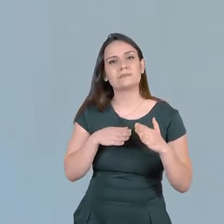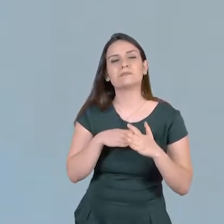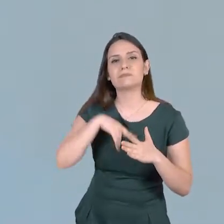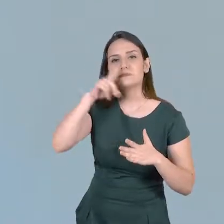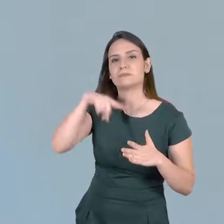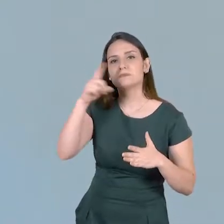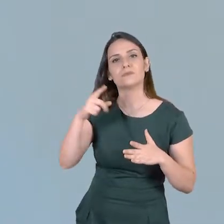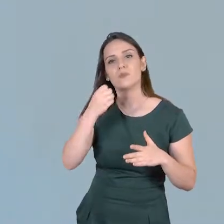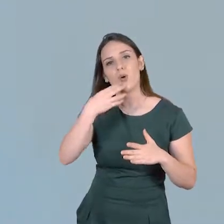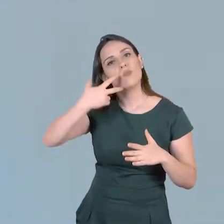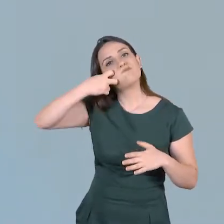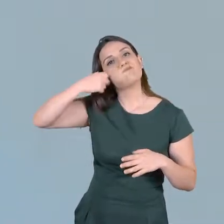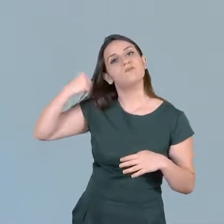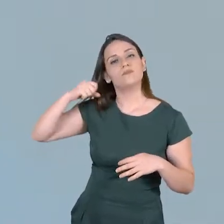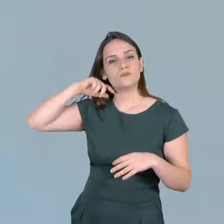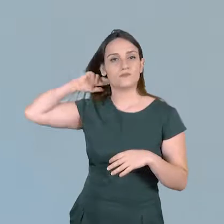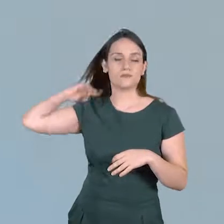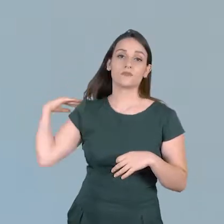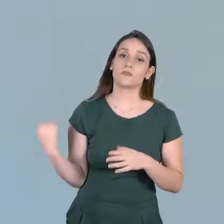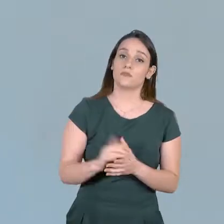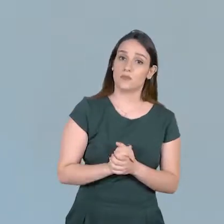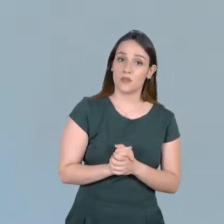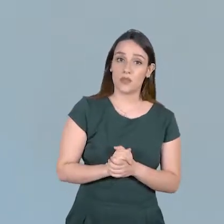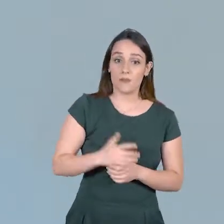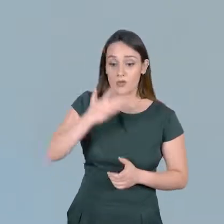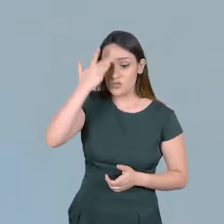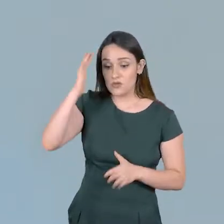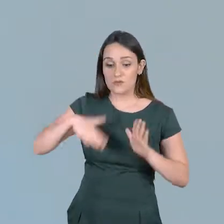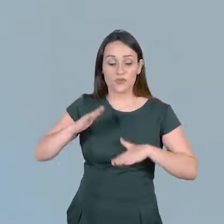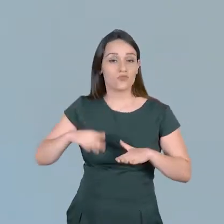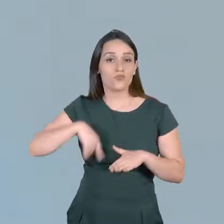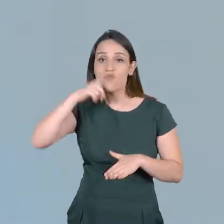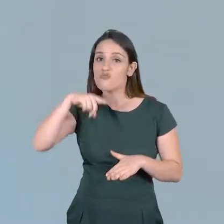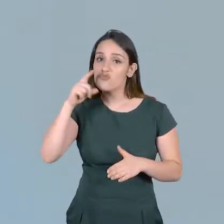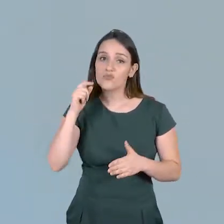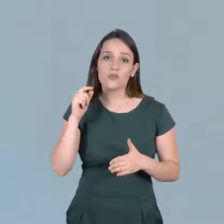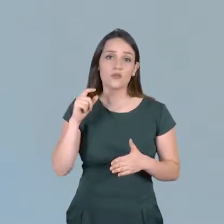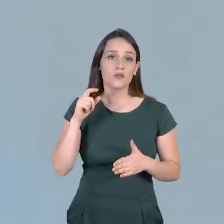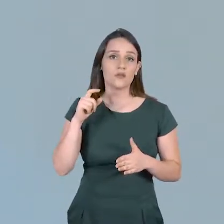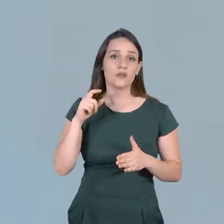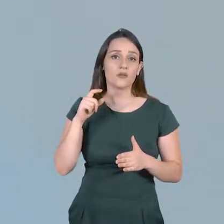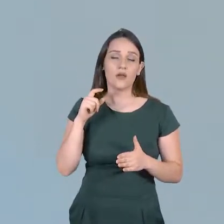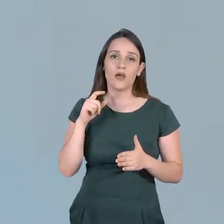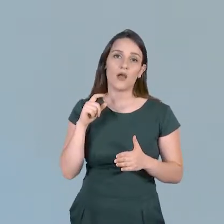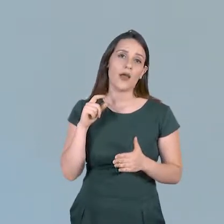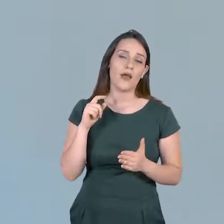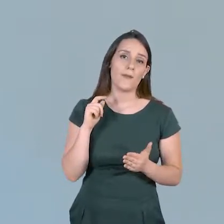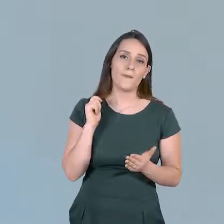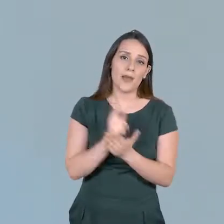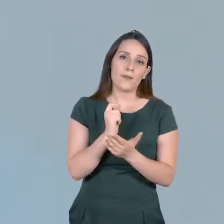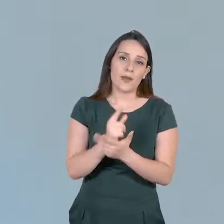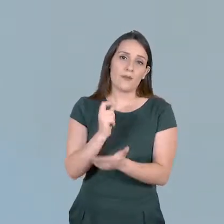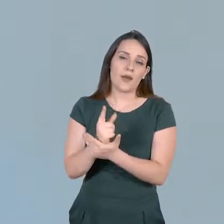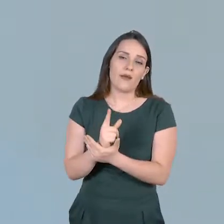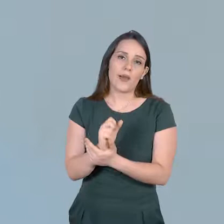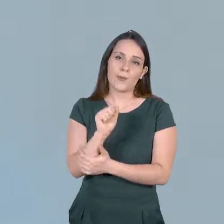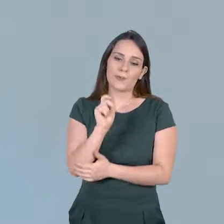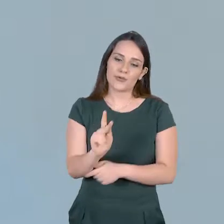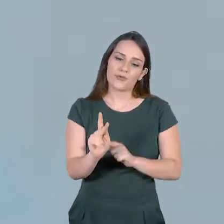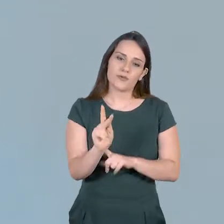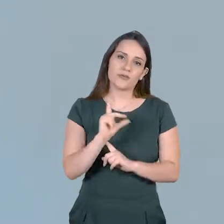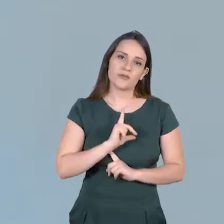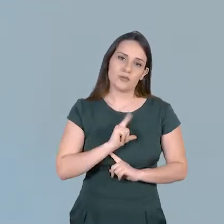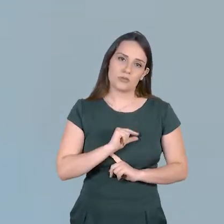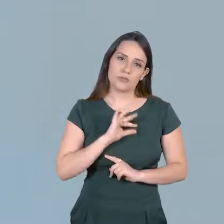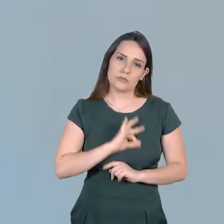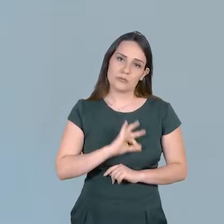já com essas pessoas que não conseguem a contributividade suficiente, ou seja, vai afetar muito, muito mesmo